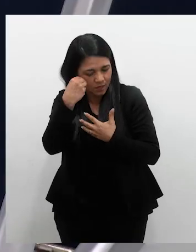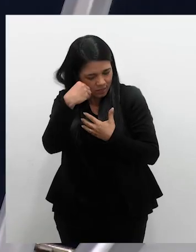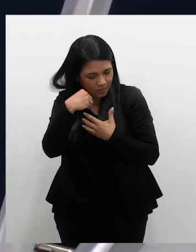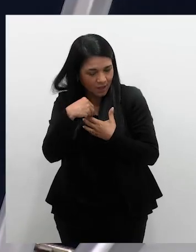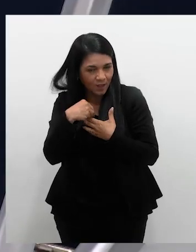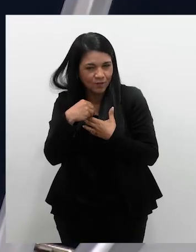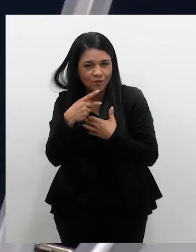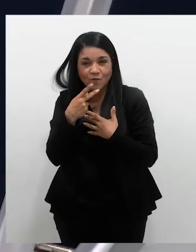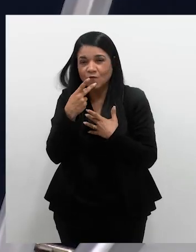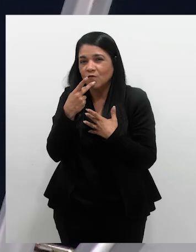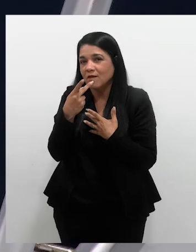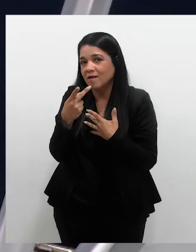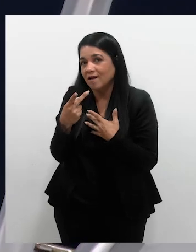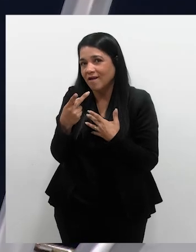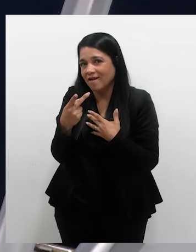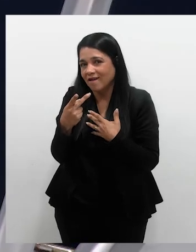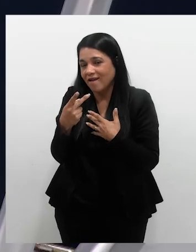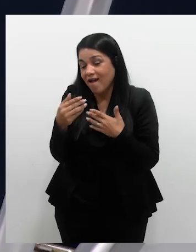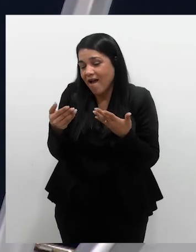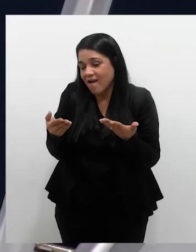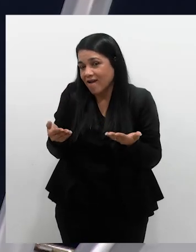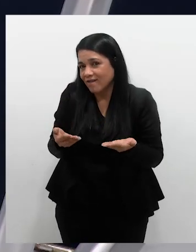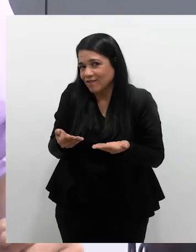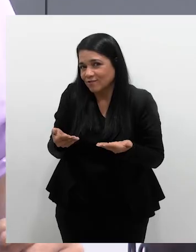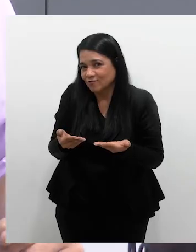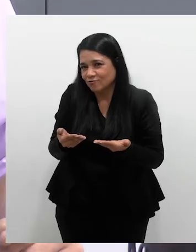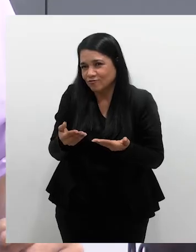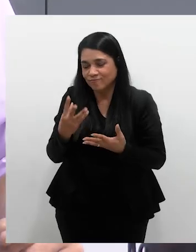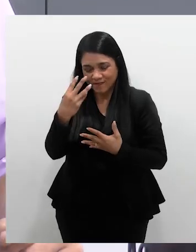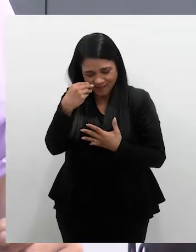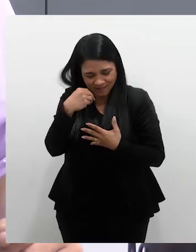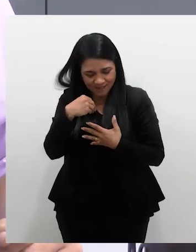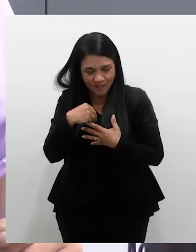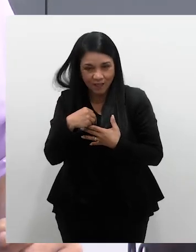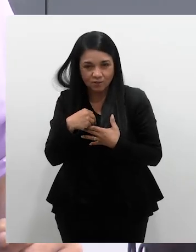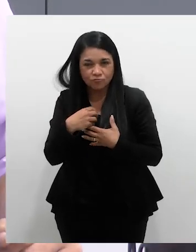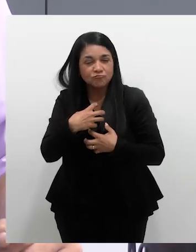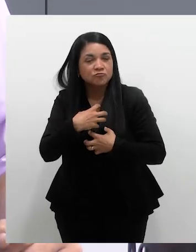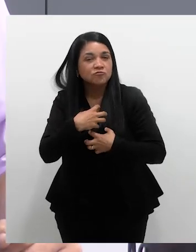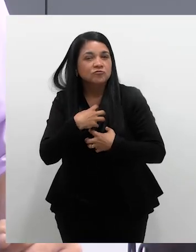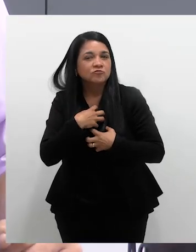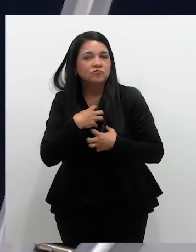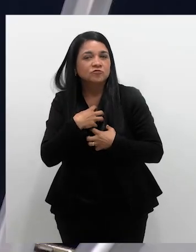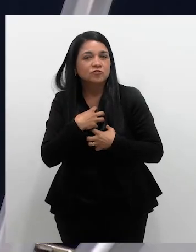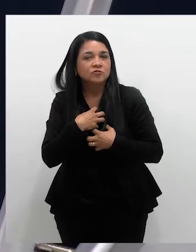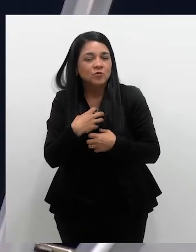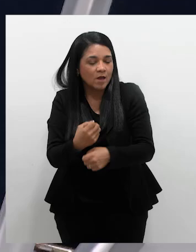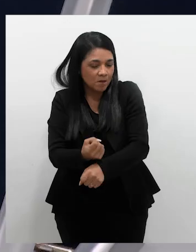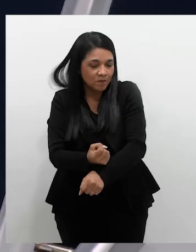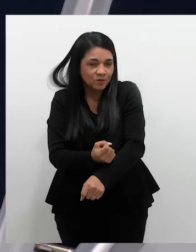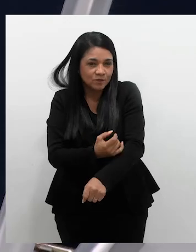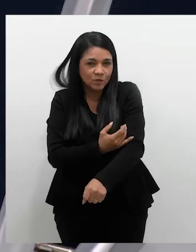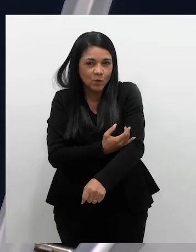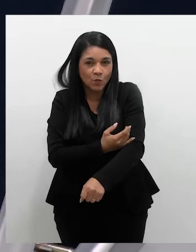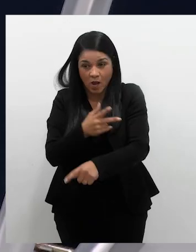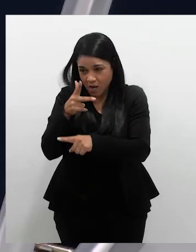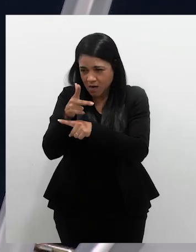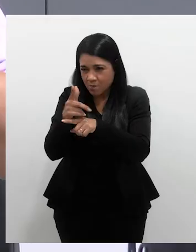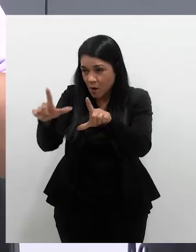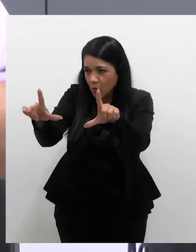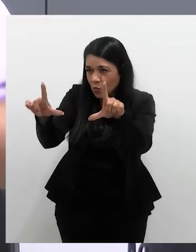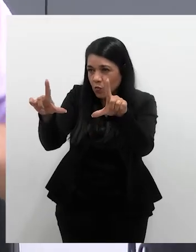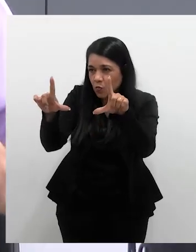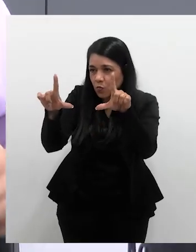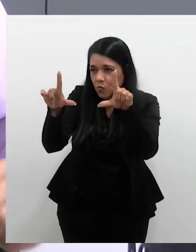pequeno, é como eu vou te falar, é como tá aqui, dentro, sentindo. A emoção, se a câmera puder dar um